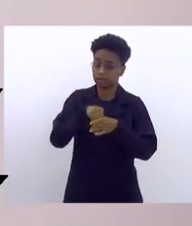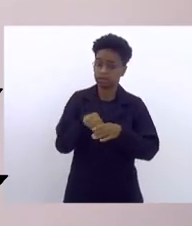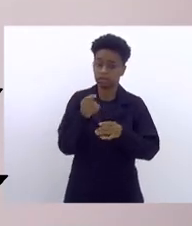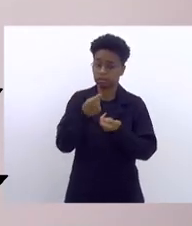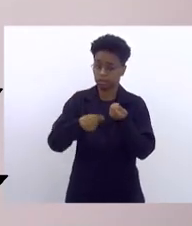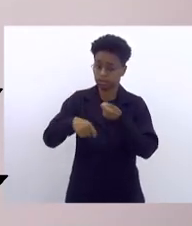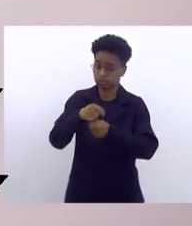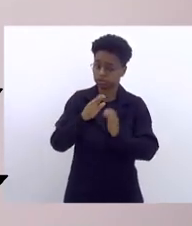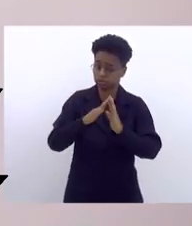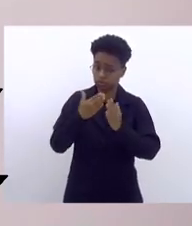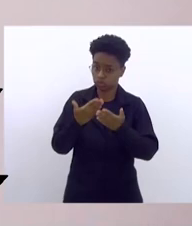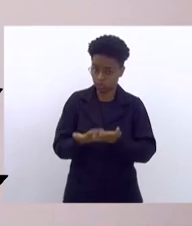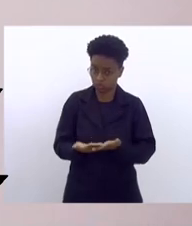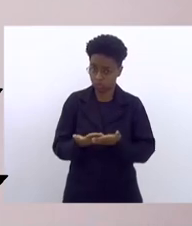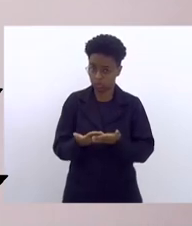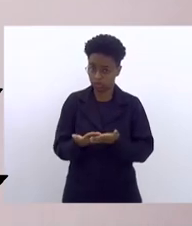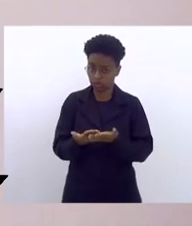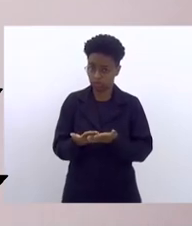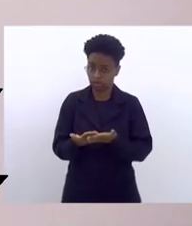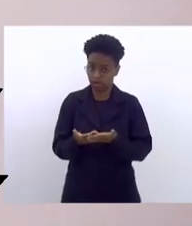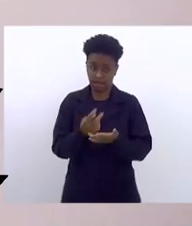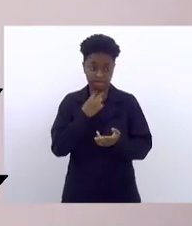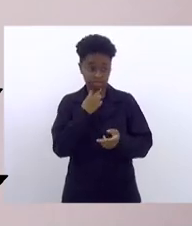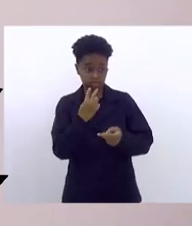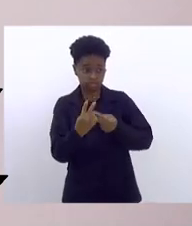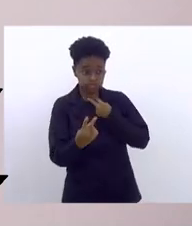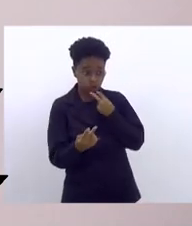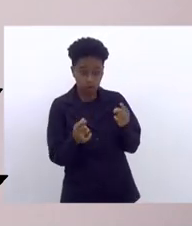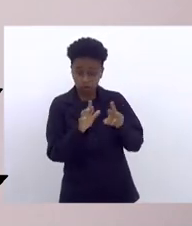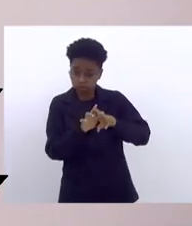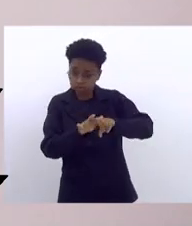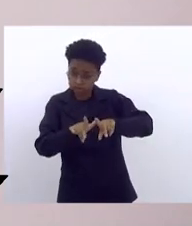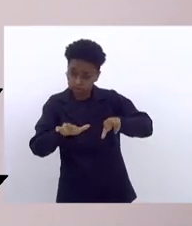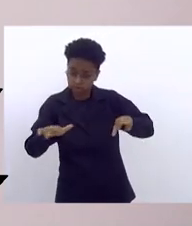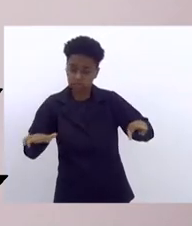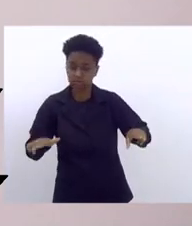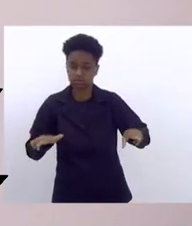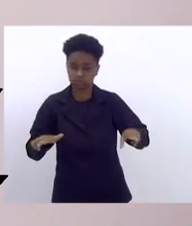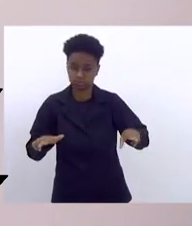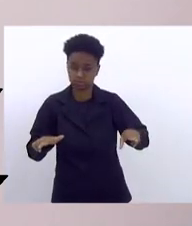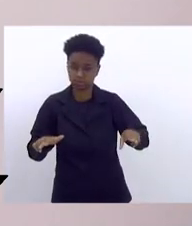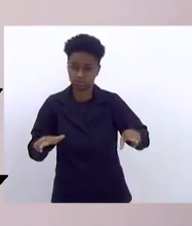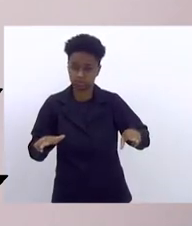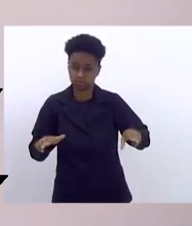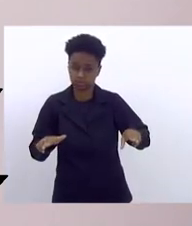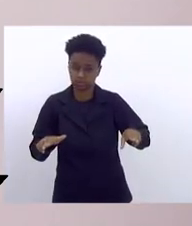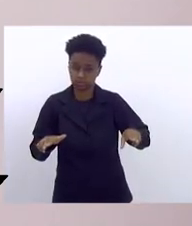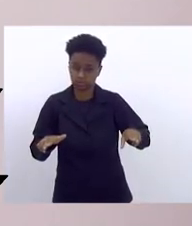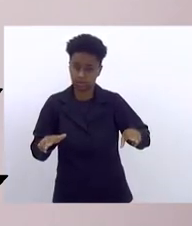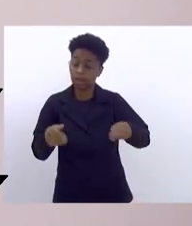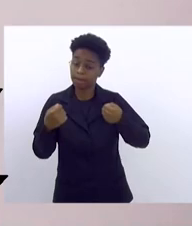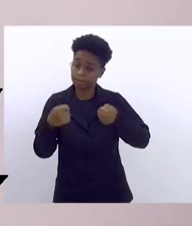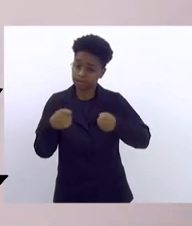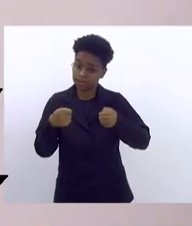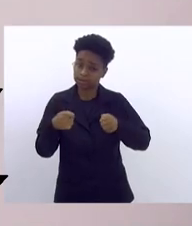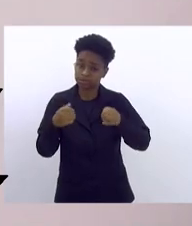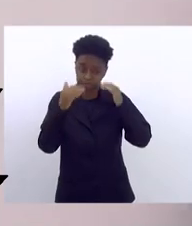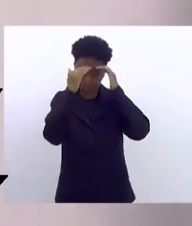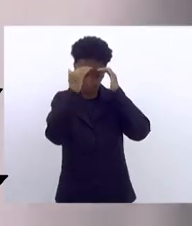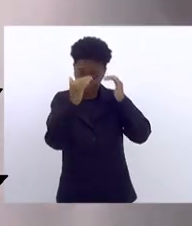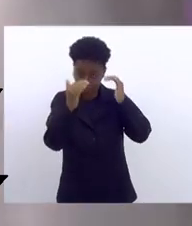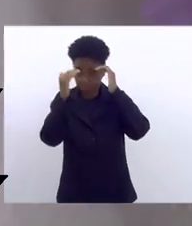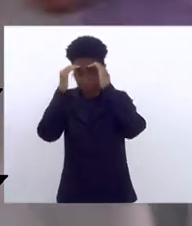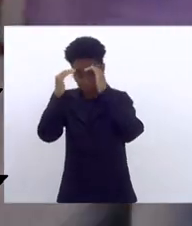as vozes as diferentes vozes elas são incluídas elas são